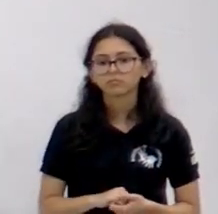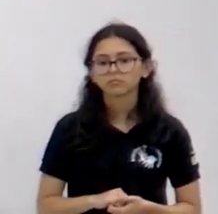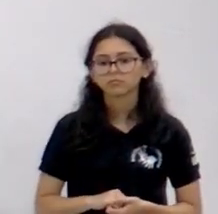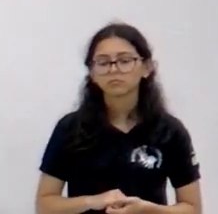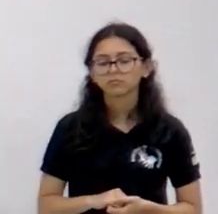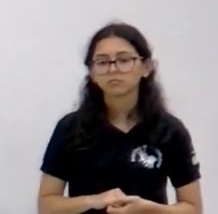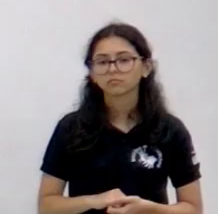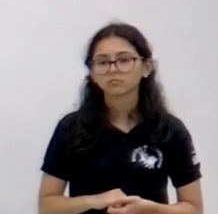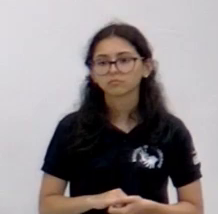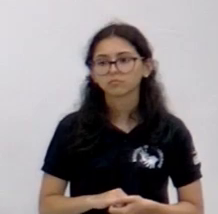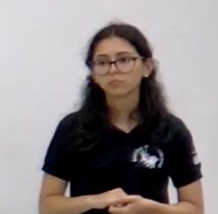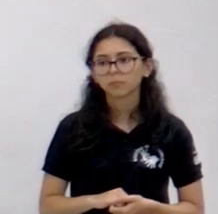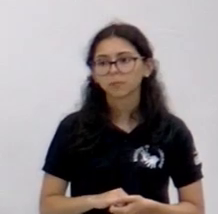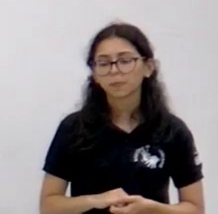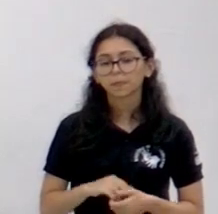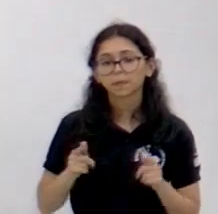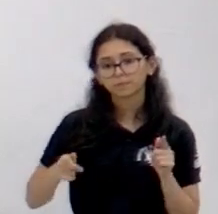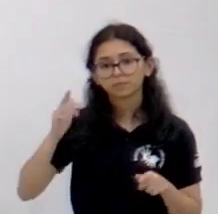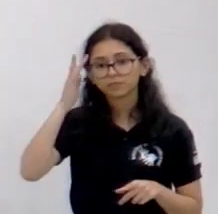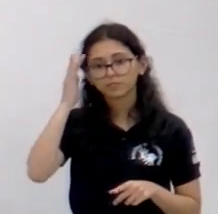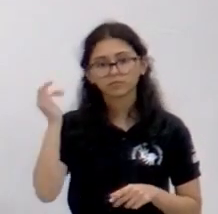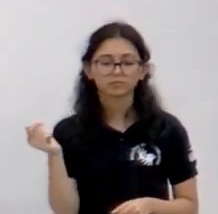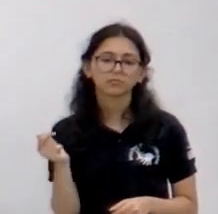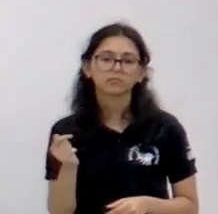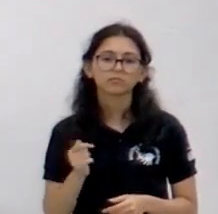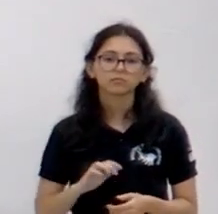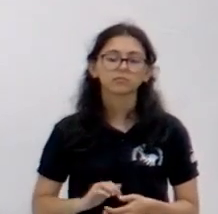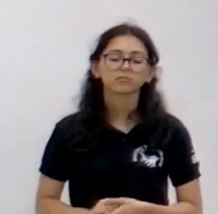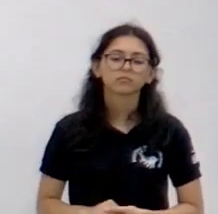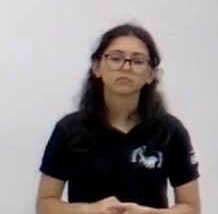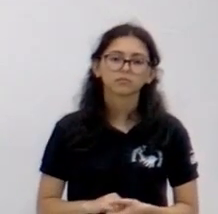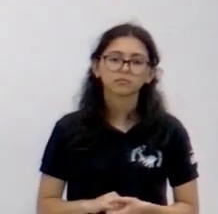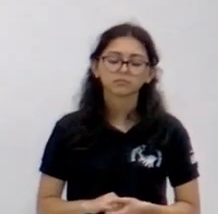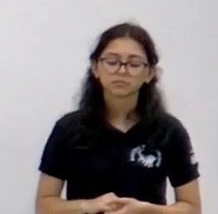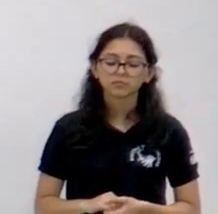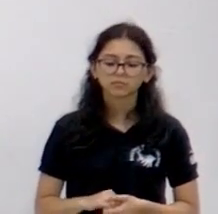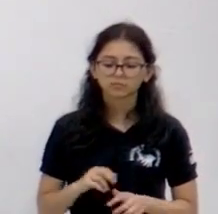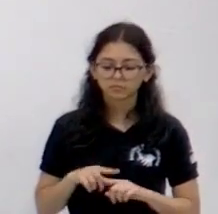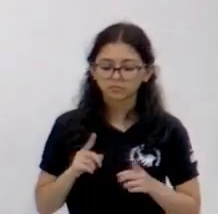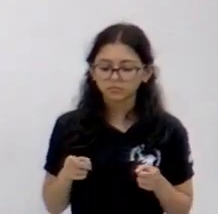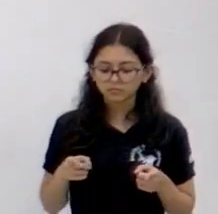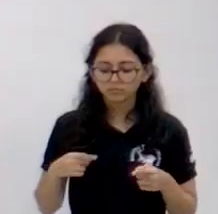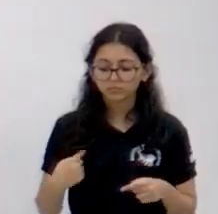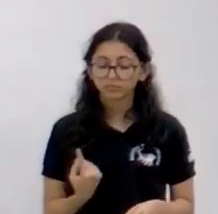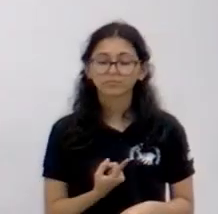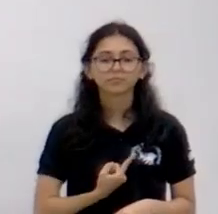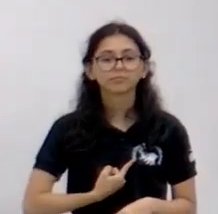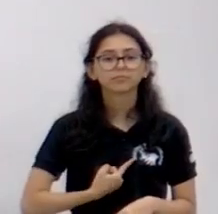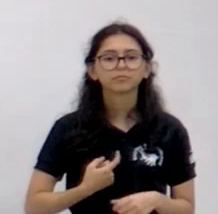Interessante que nesse momento, nós precisamos ter muito cuidado numa relação com Deus.